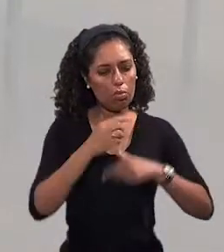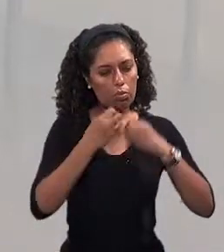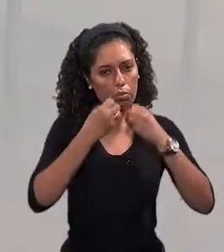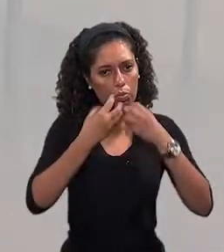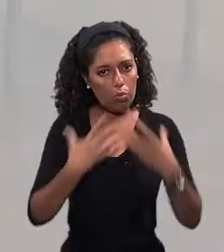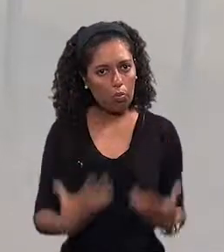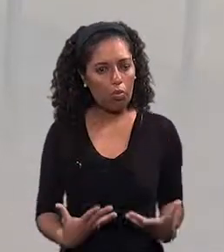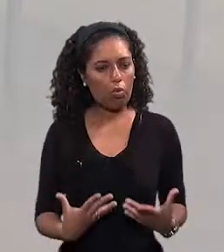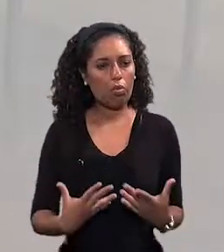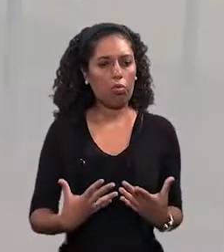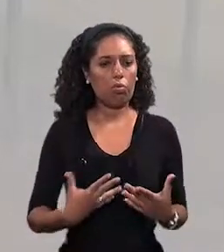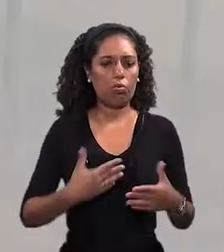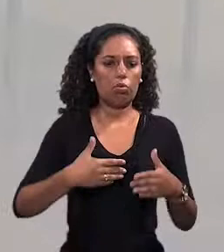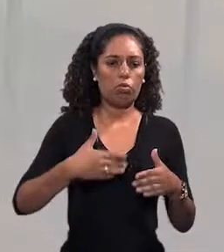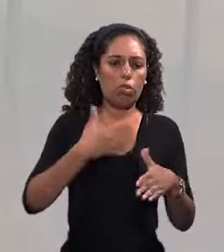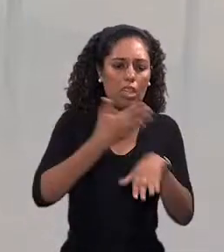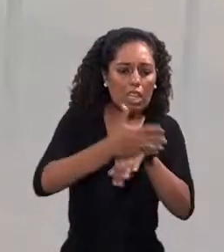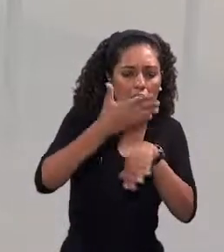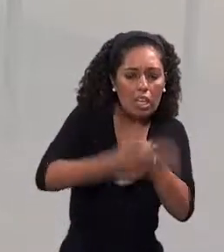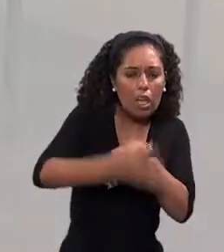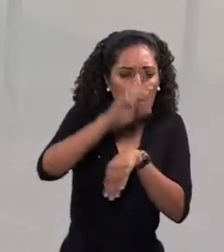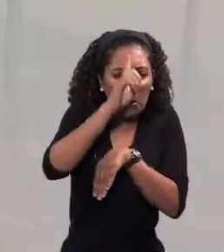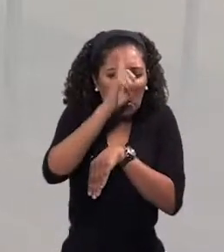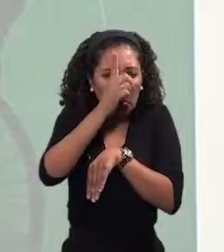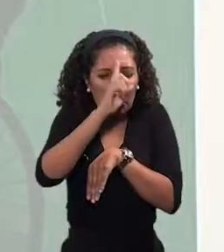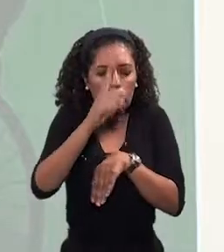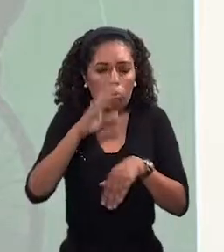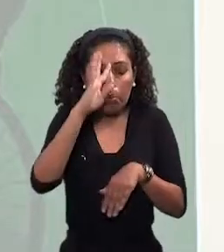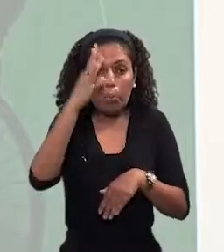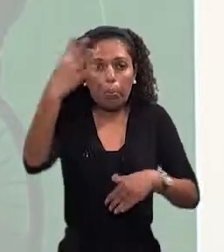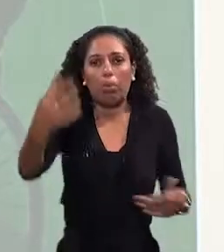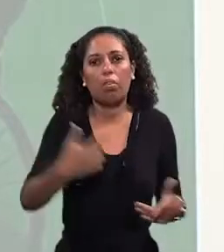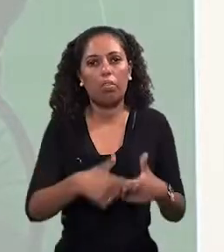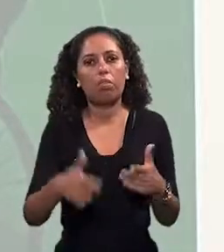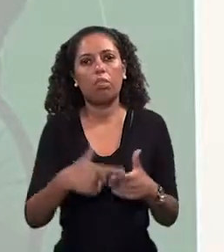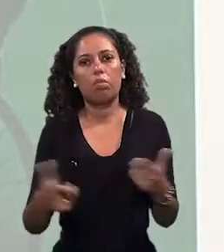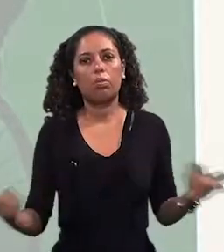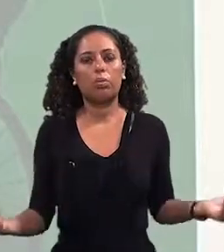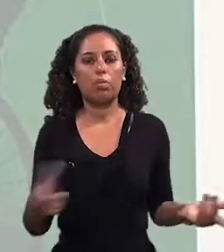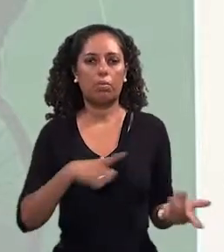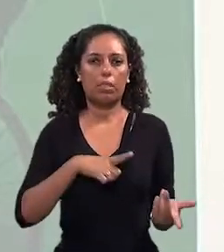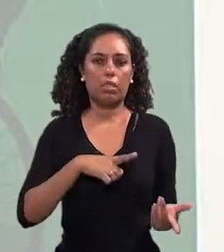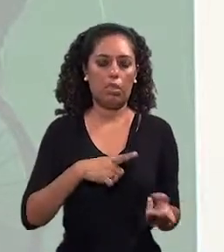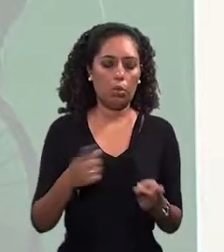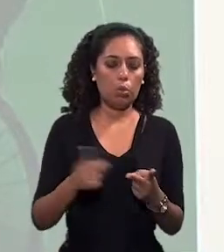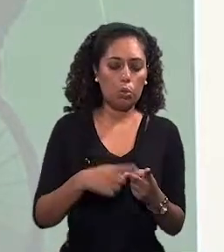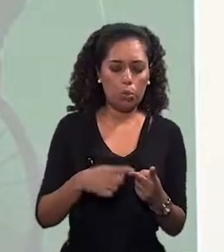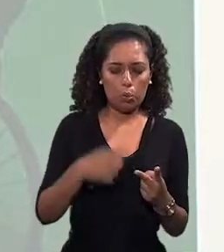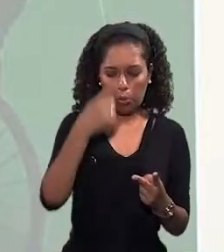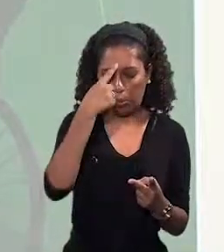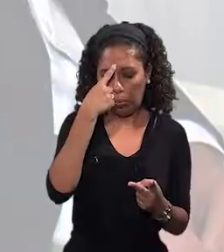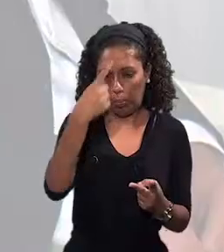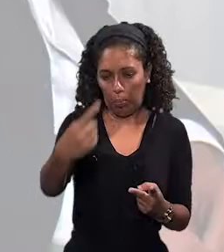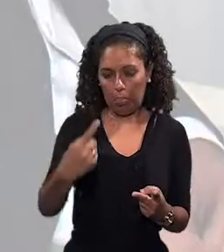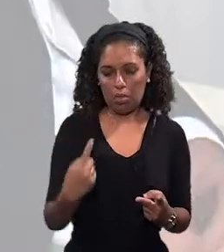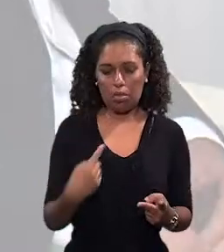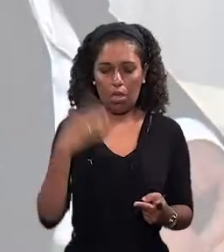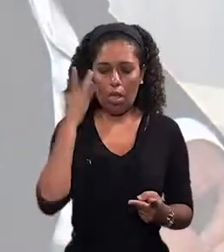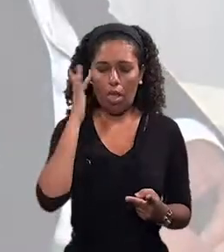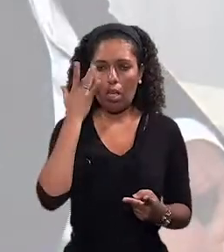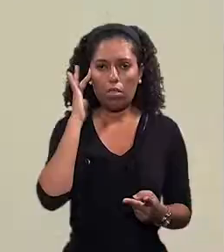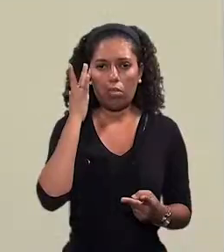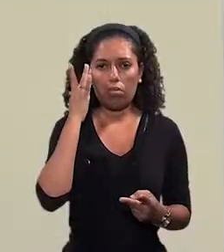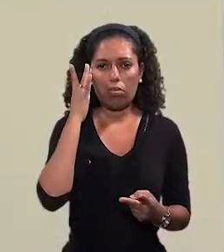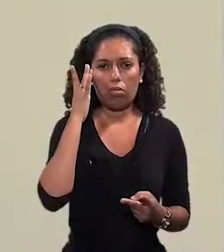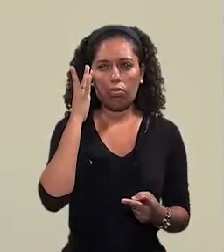se predispõe a treinar todo dia para ser, e uma fatalidade dessa ocorre, né? O segundo pensamento, que eu acho que é o